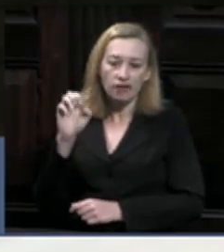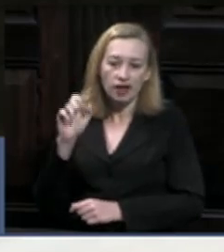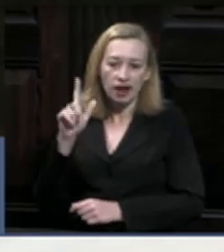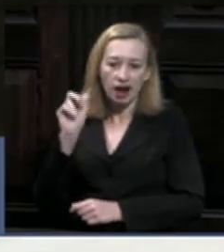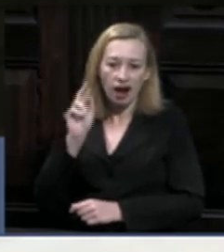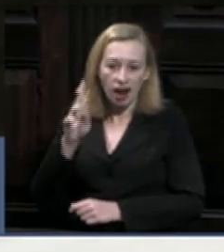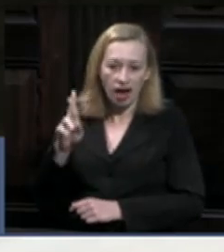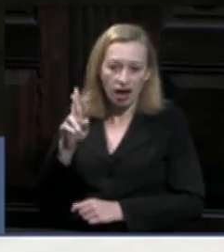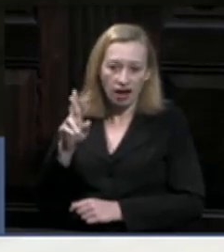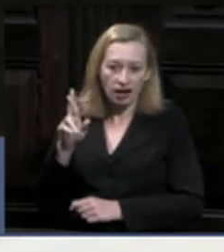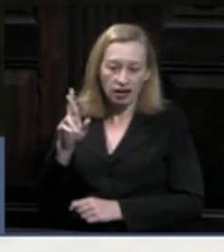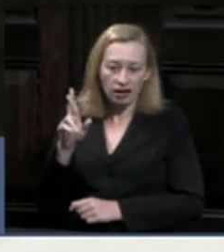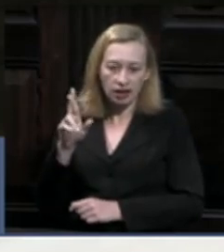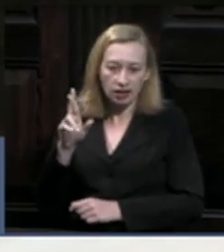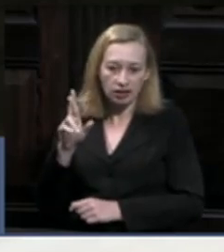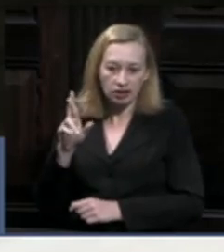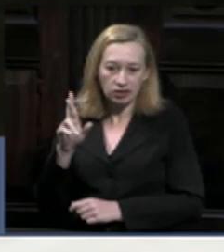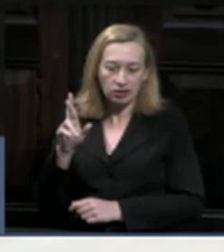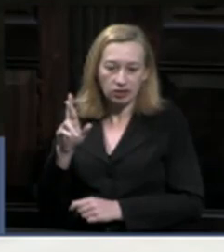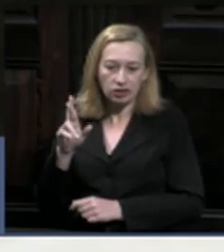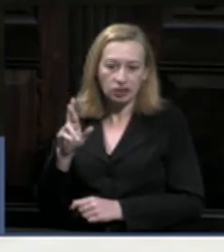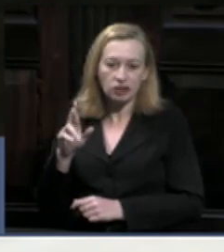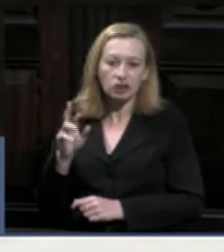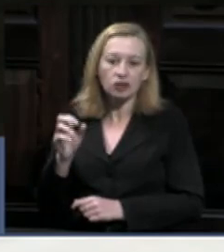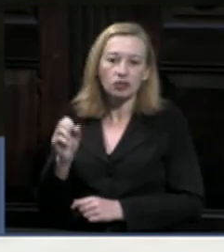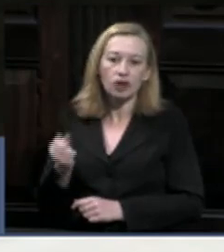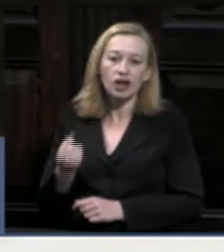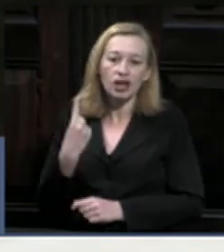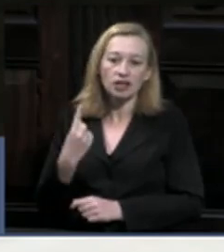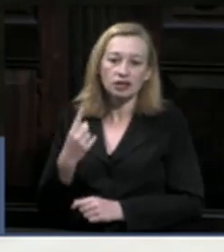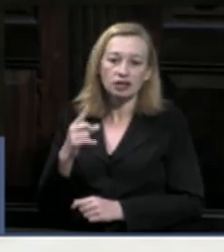encontro com a ex prefeita batata